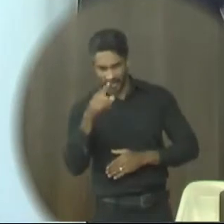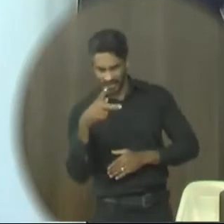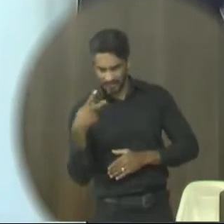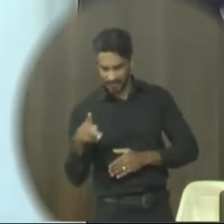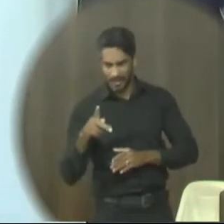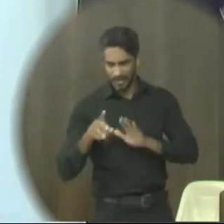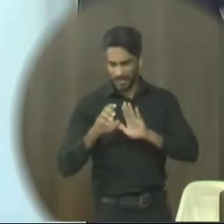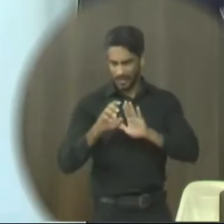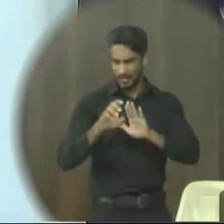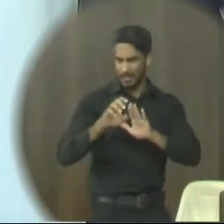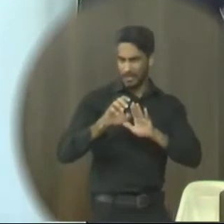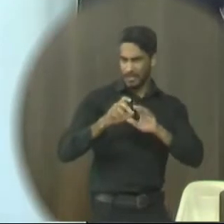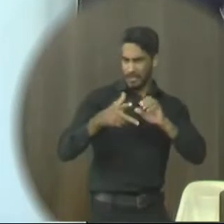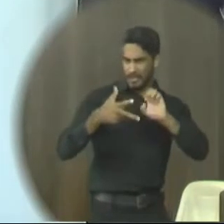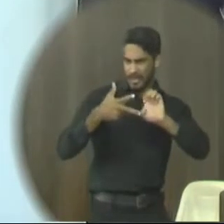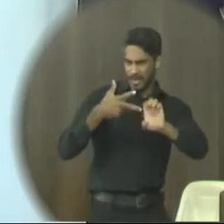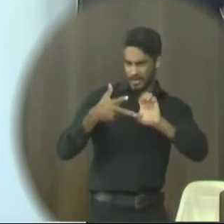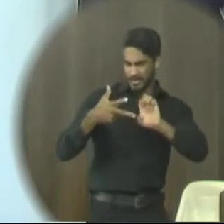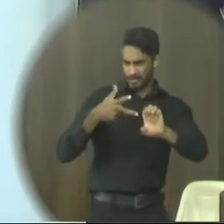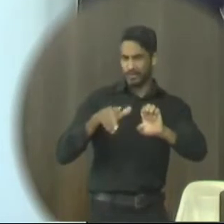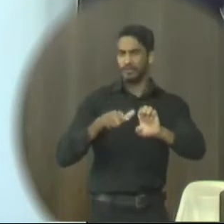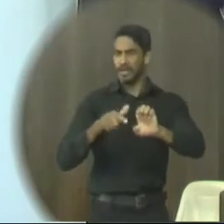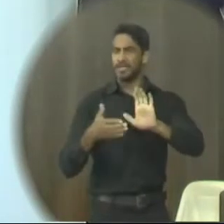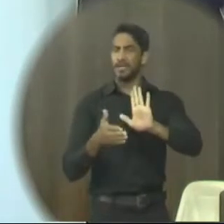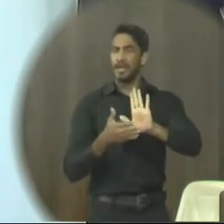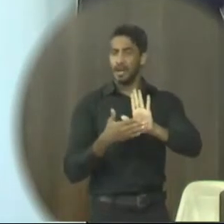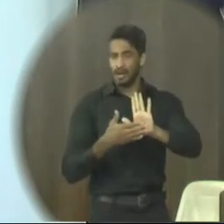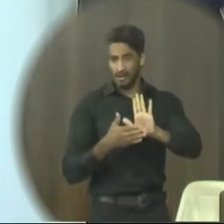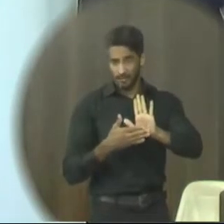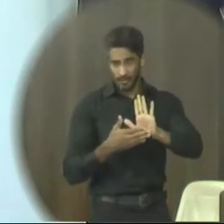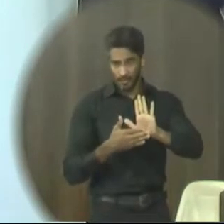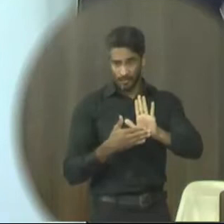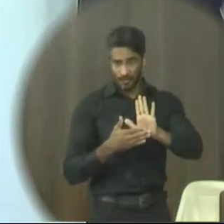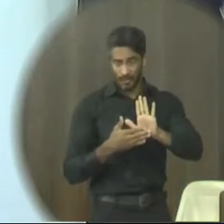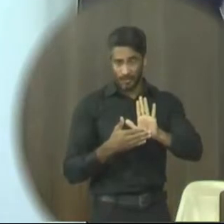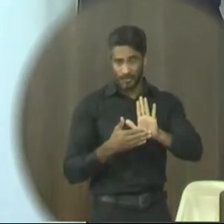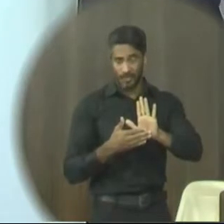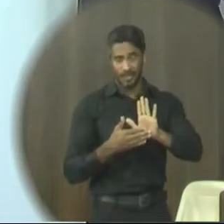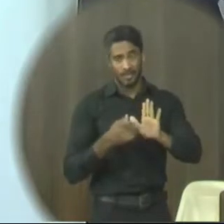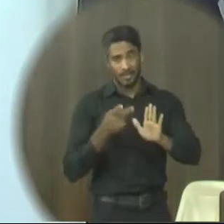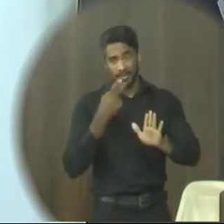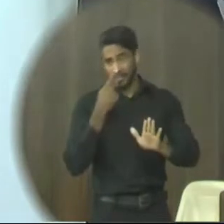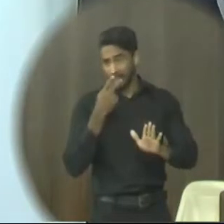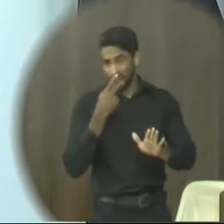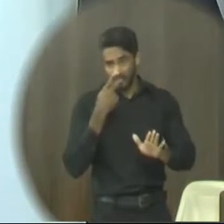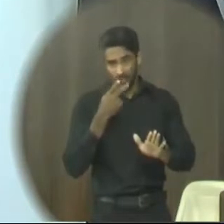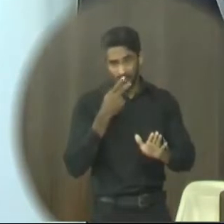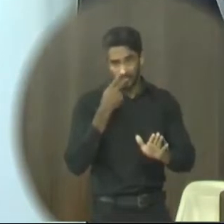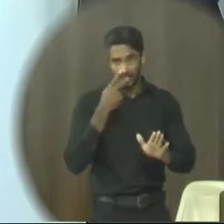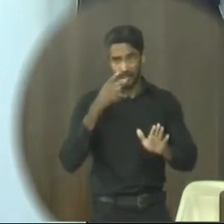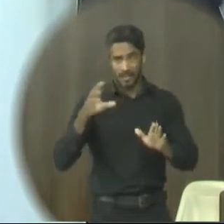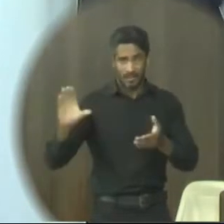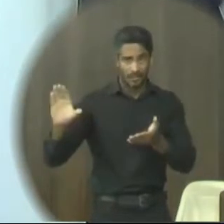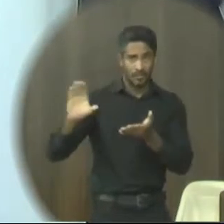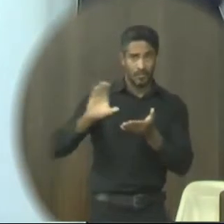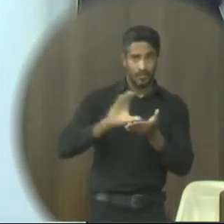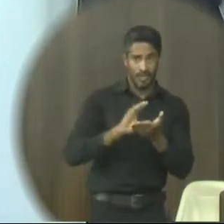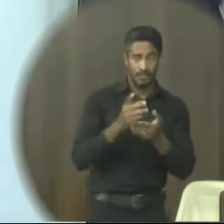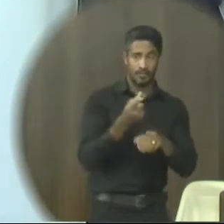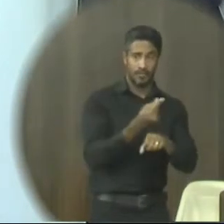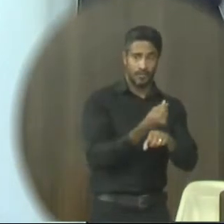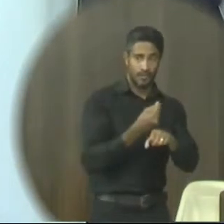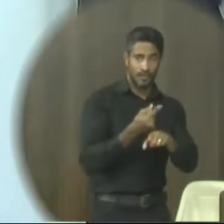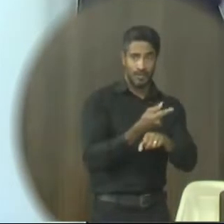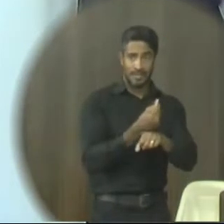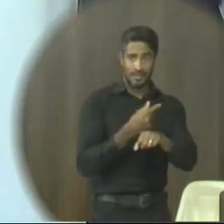executivo, a referida se proposta se de fato não indica os recursos orçamentários